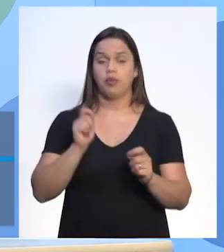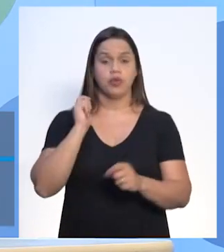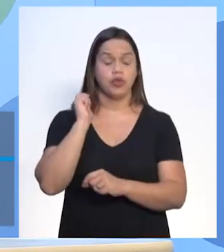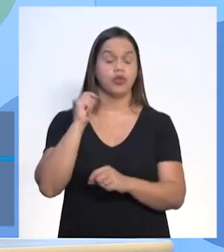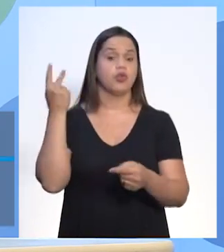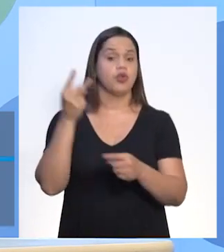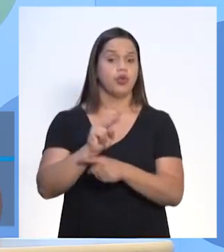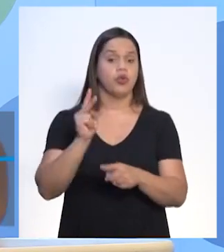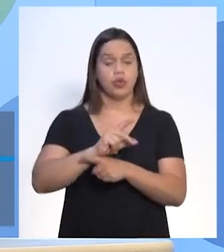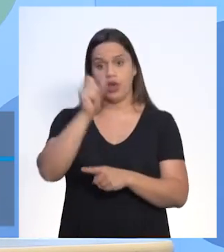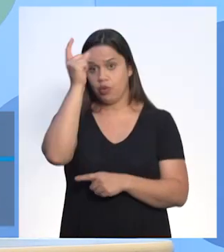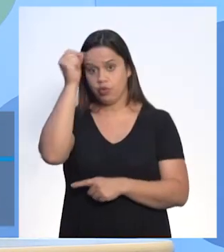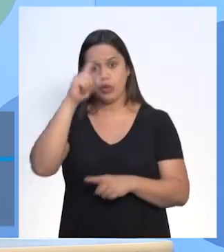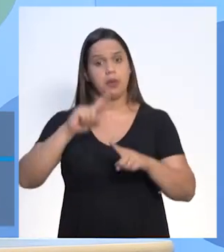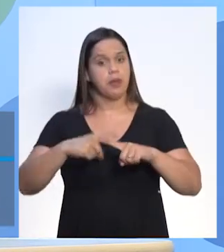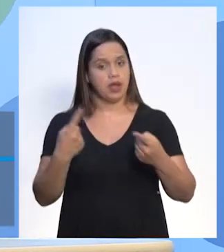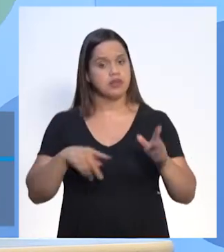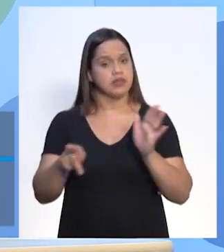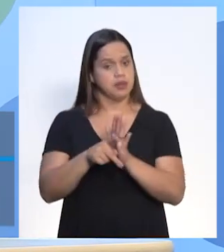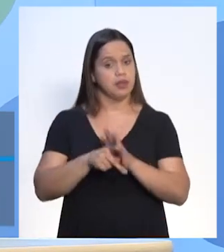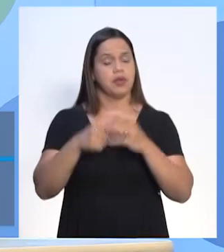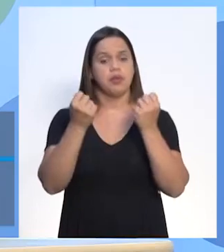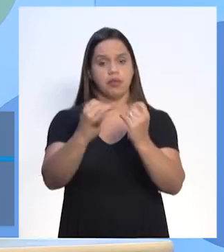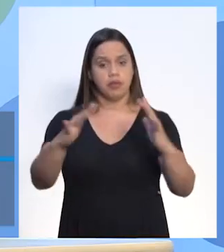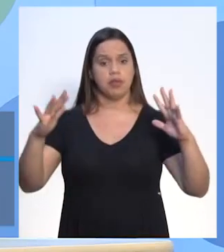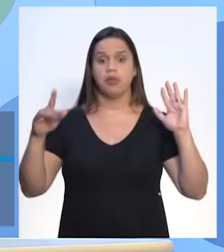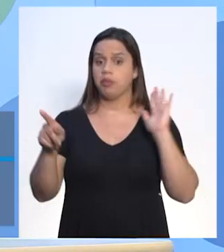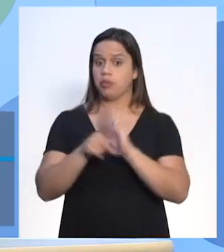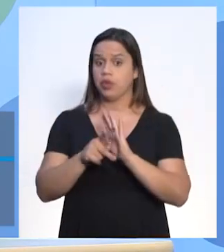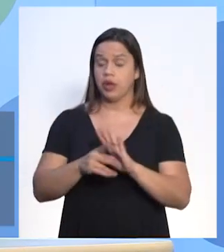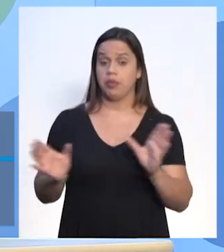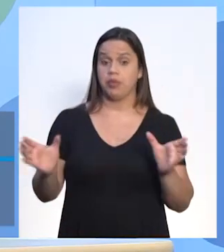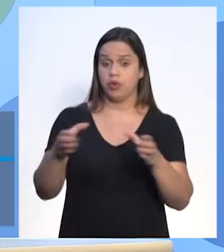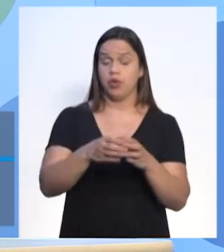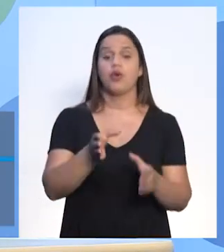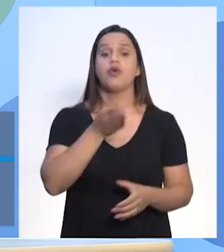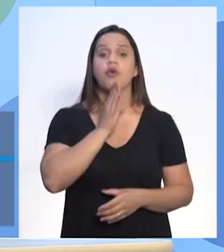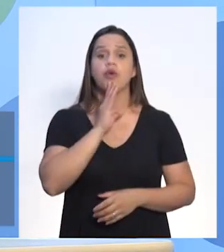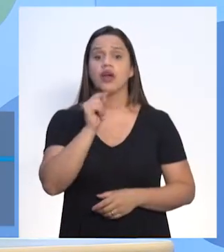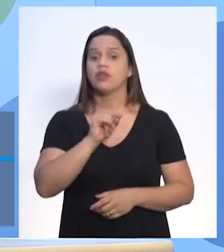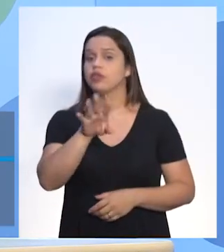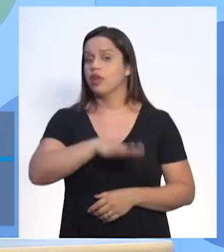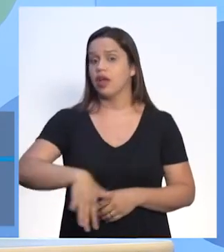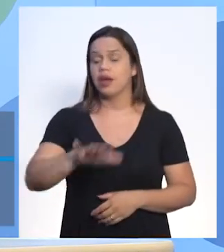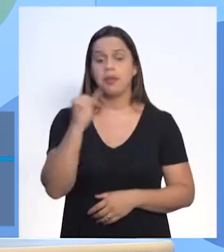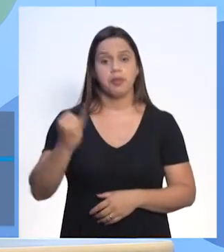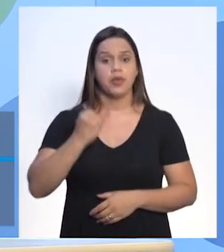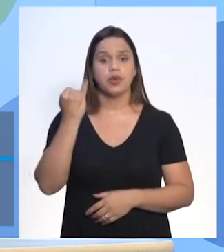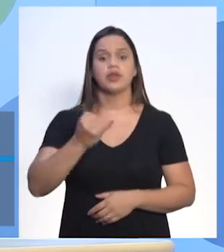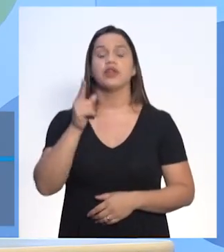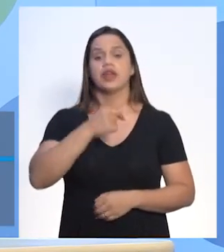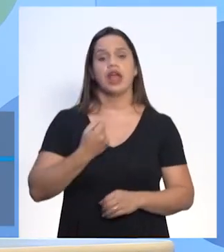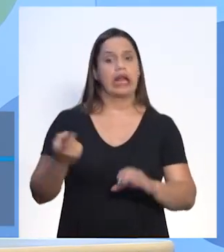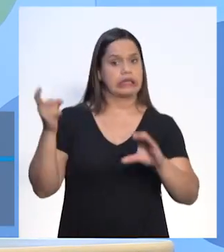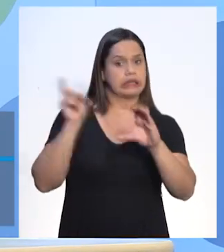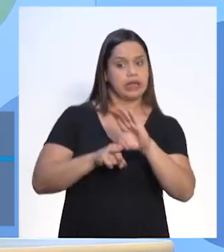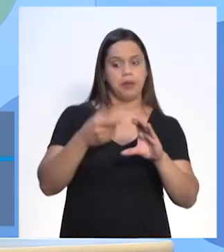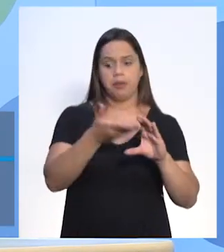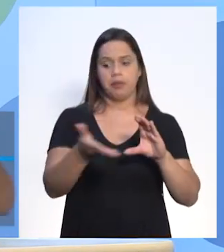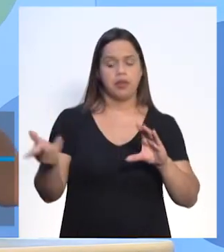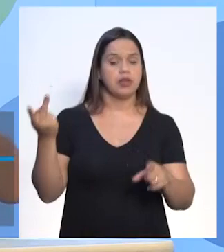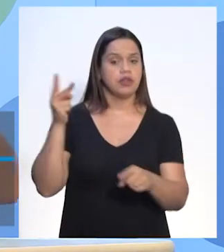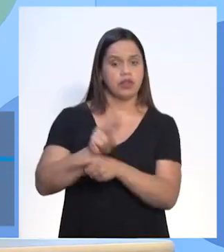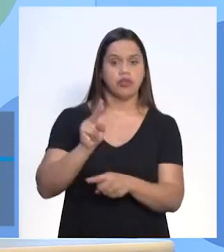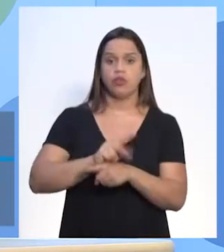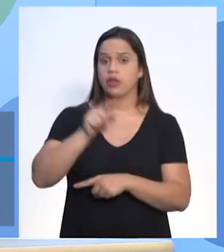preservação não só da cultura, mas do meio ambiente, porque essas comunidades conhecem a importância, elas dependem dessa